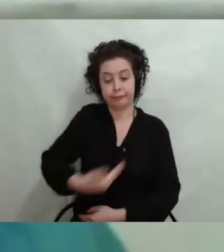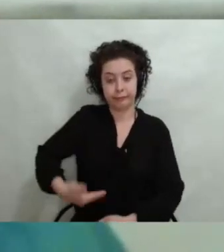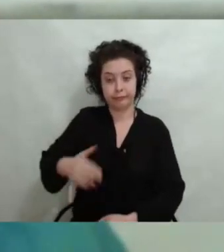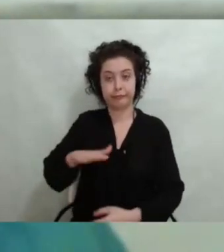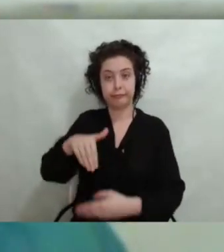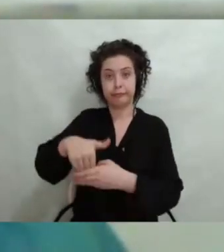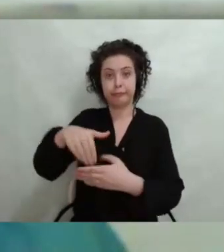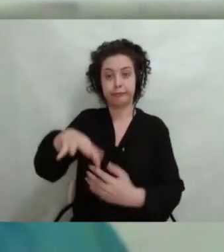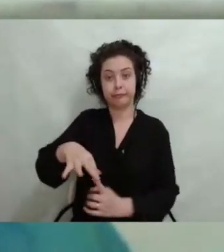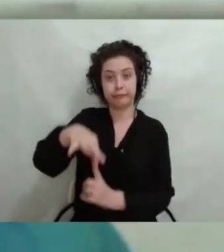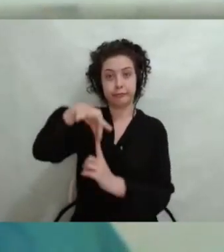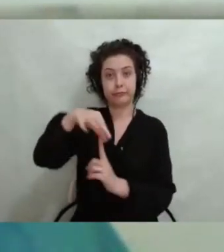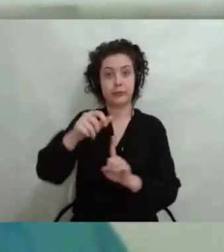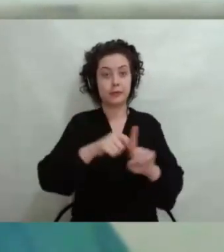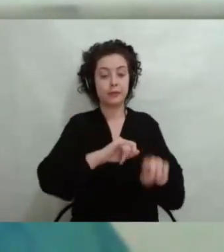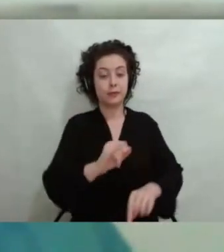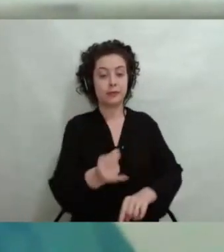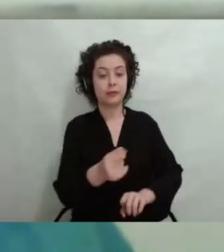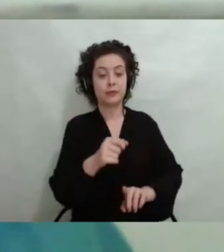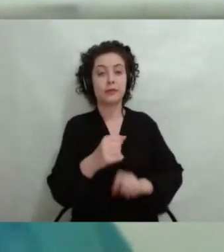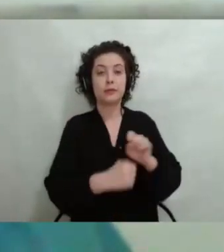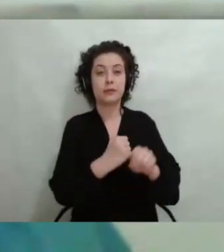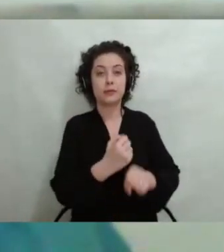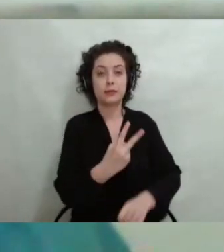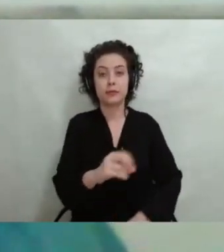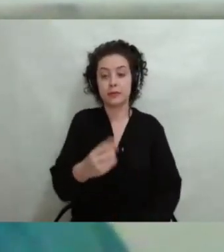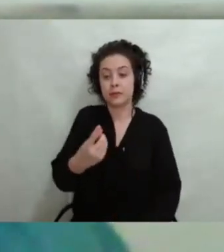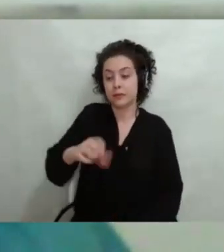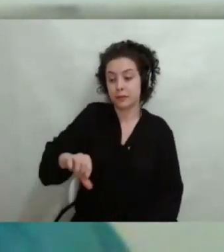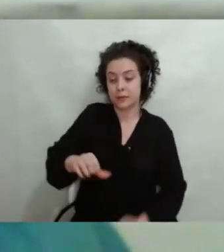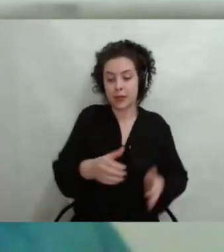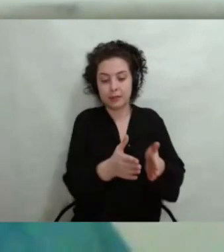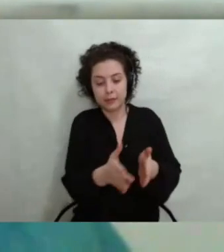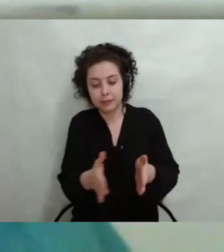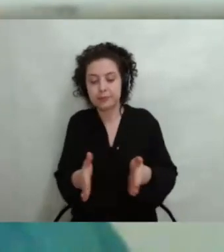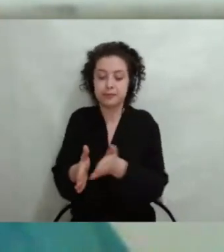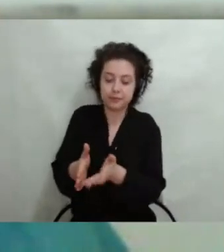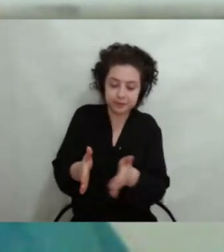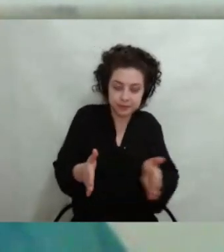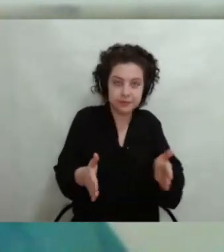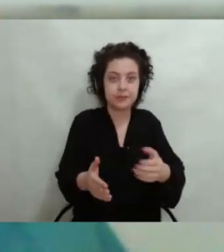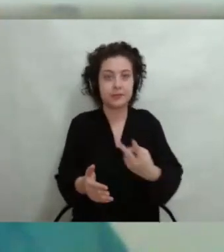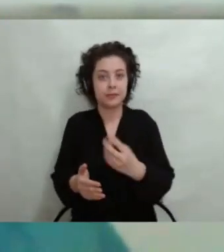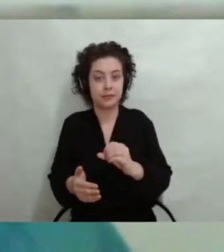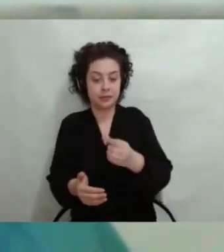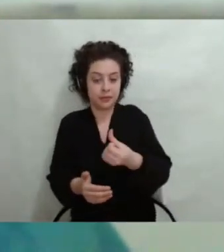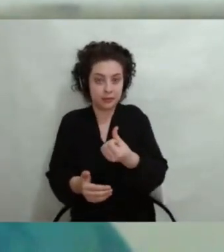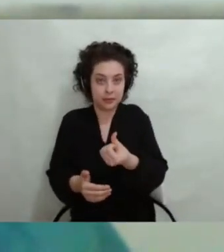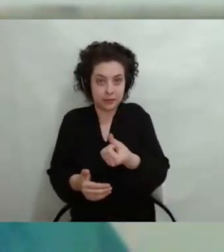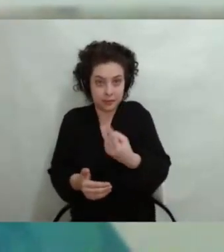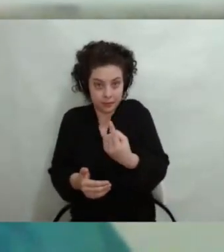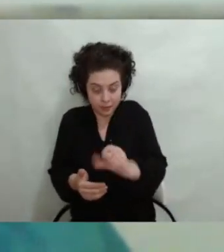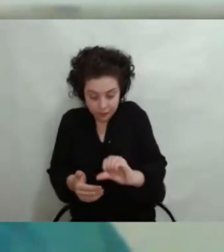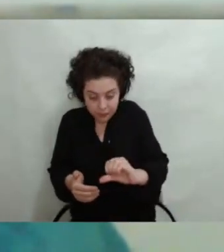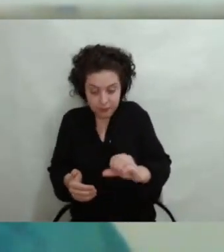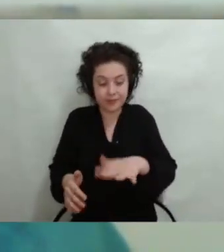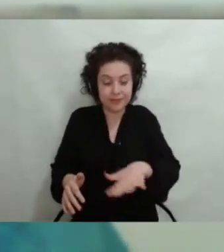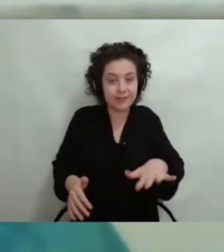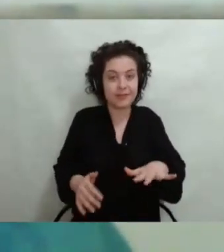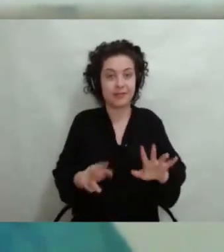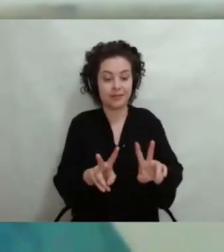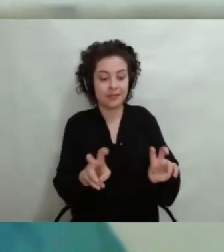janeiro de 2019, e vamos atravessar o ano de 2019 quando o tema saúde não era